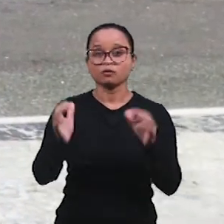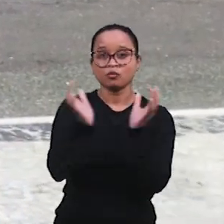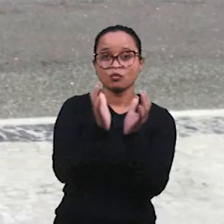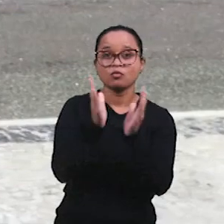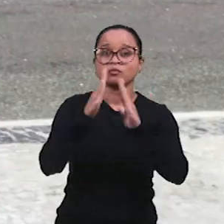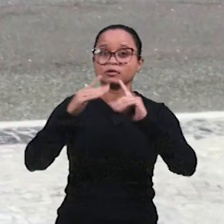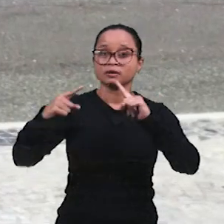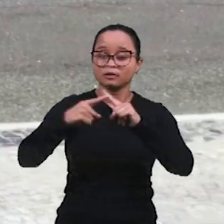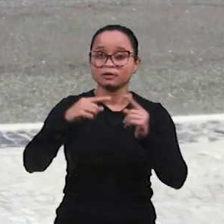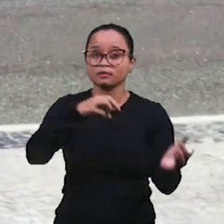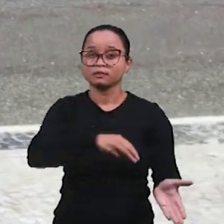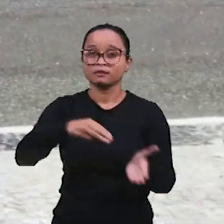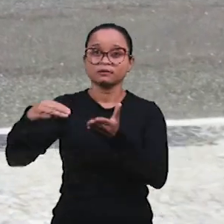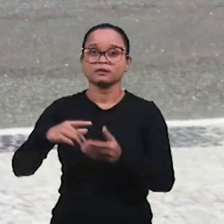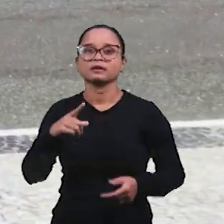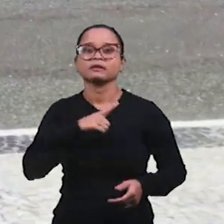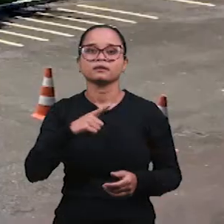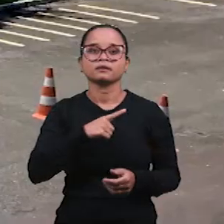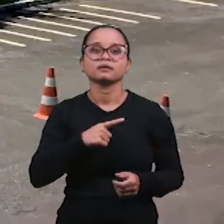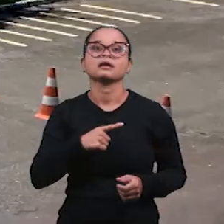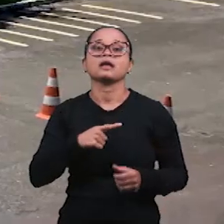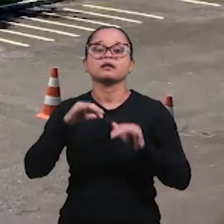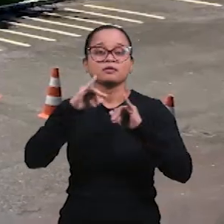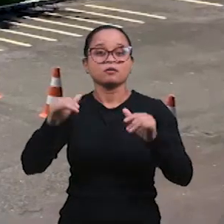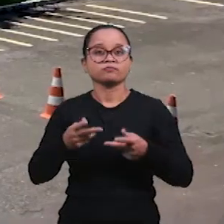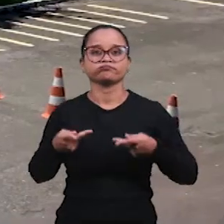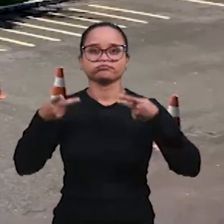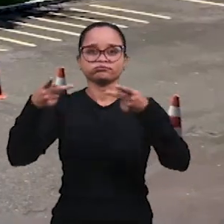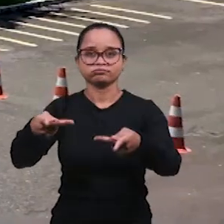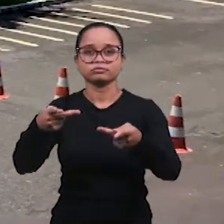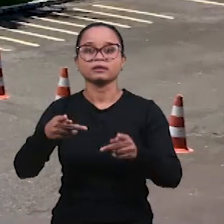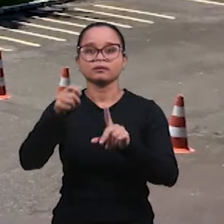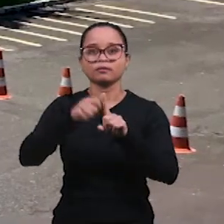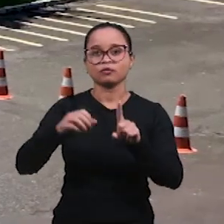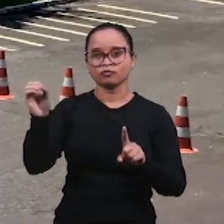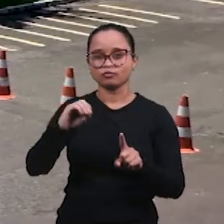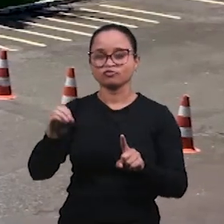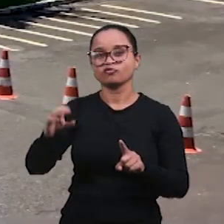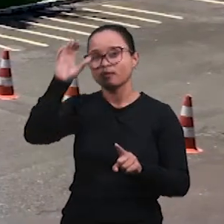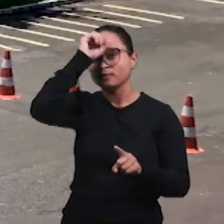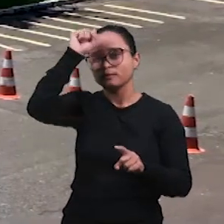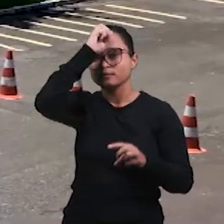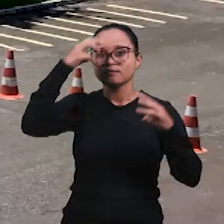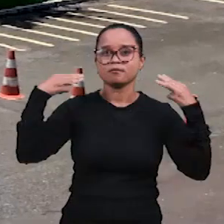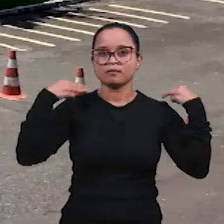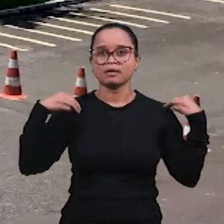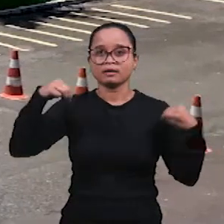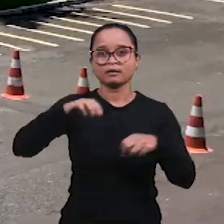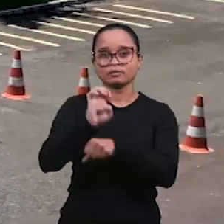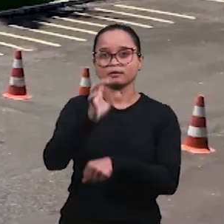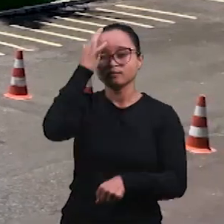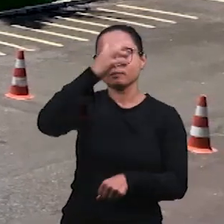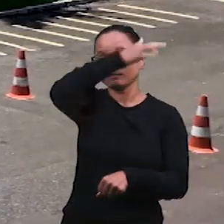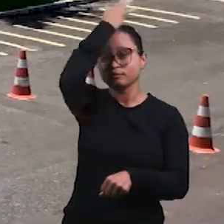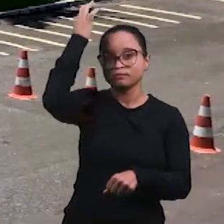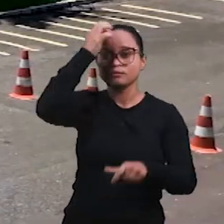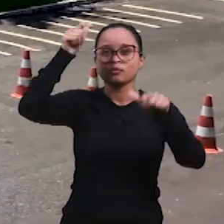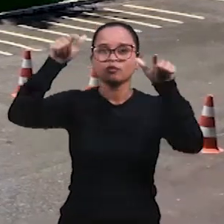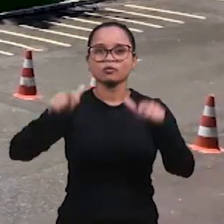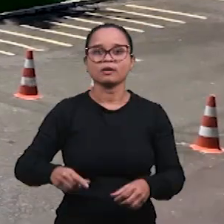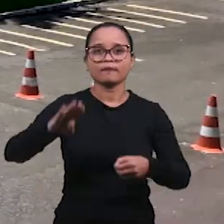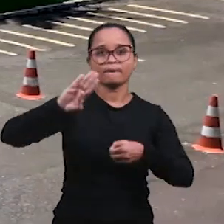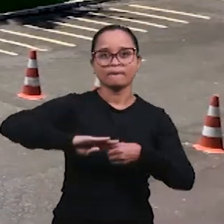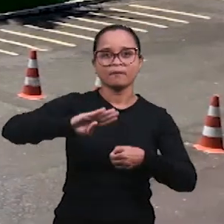Maranata realizou uma visita no mês de outubro à Escola de Aprendizes Marinheiros do Espírito Santo, localizada no bairro da Prainha,